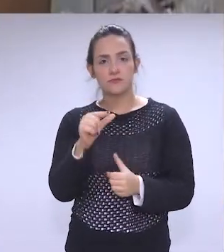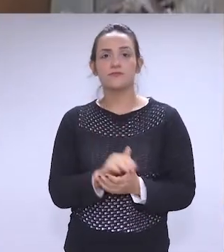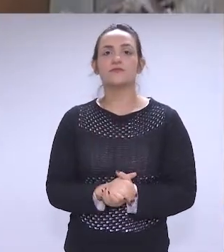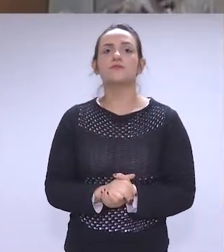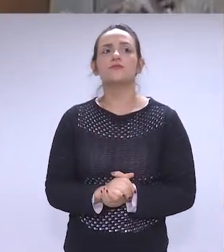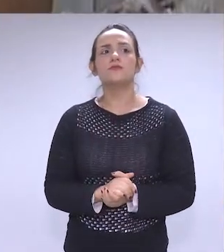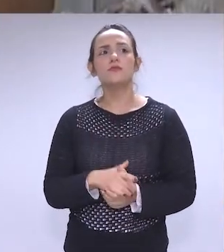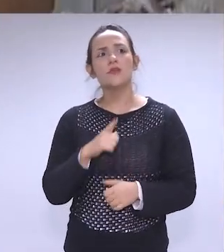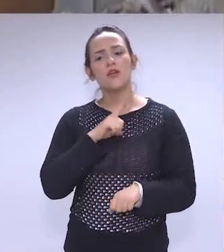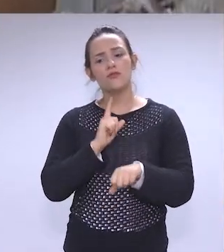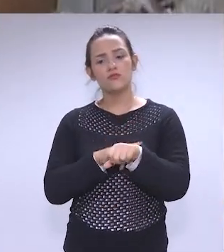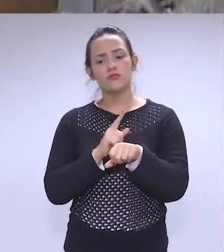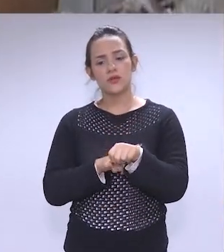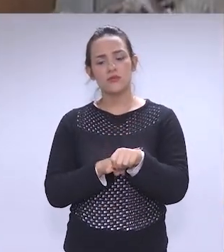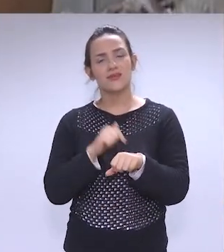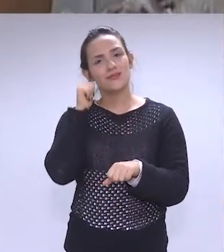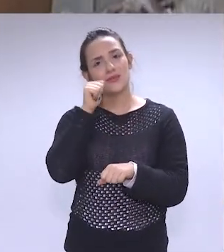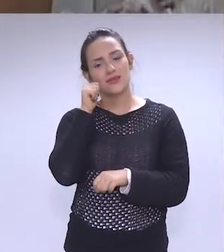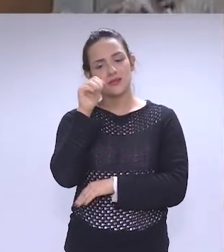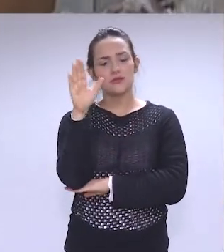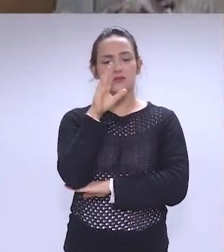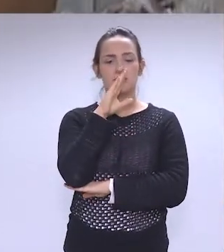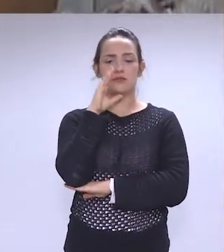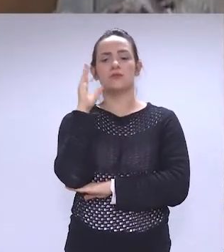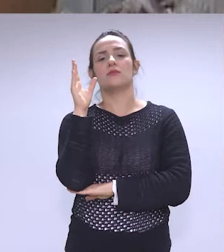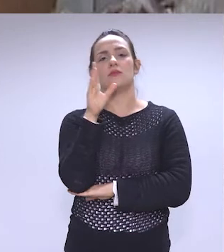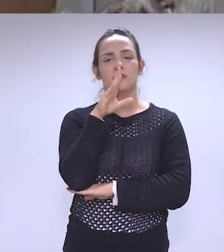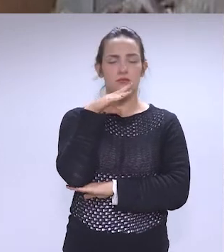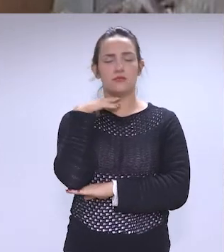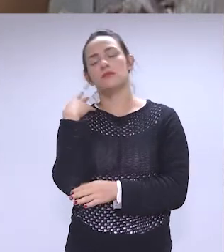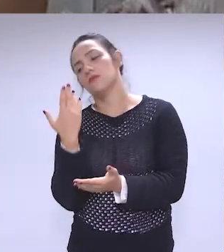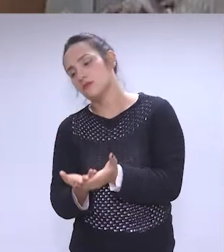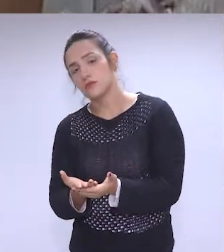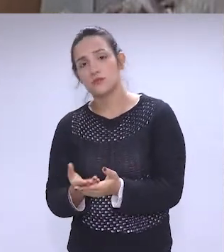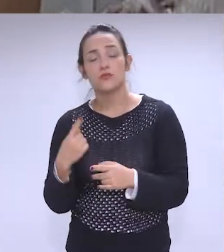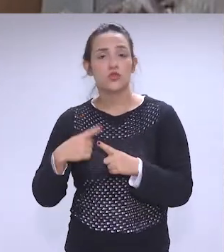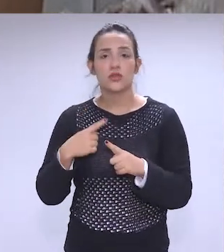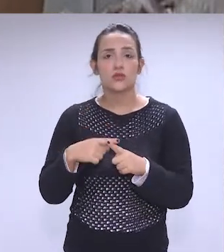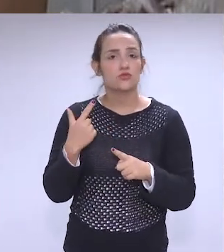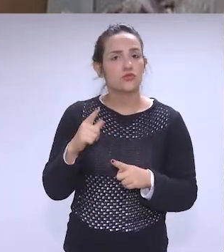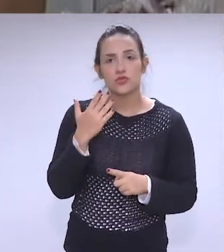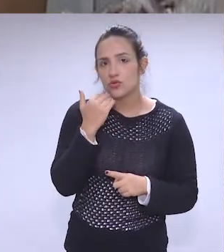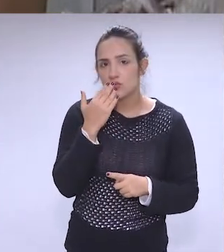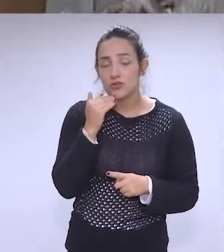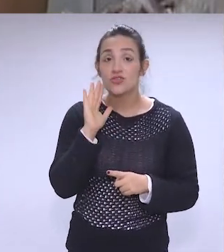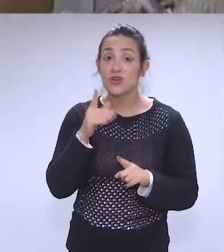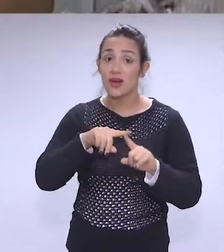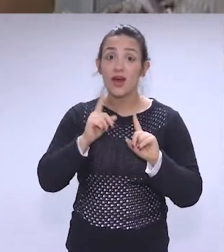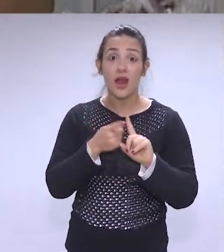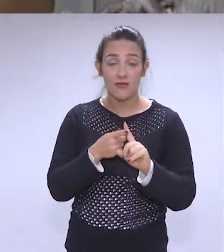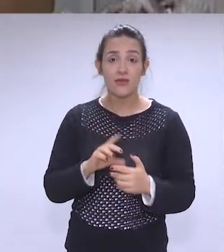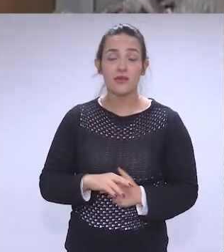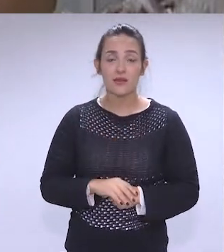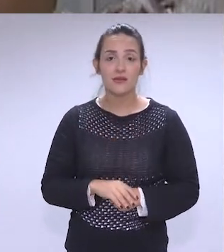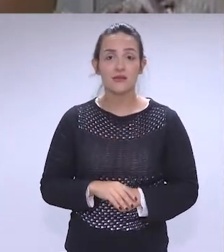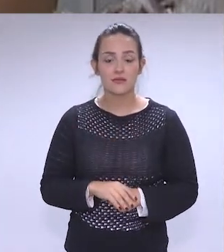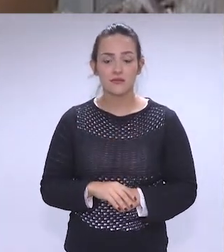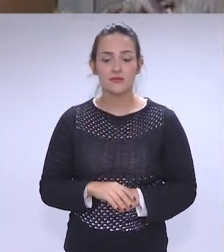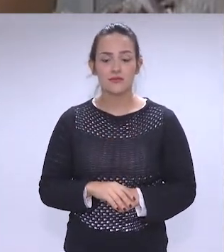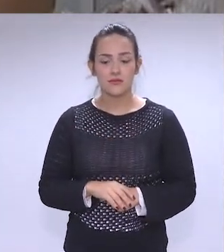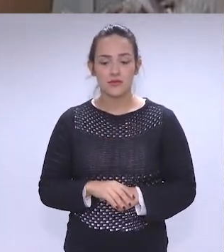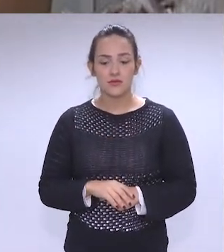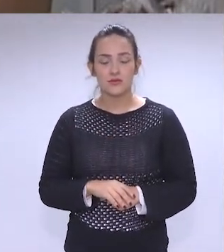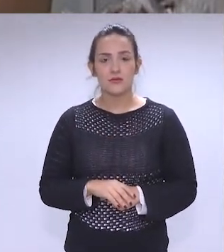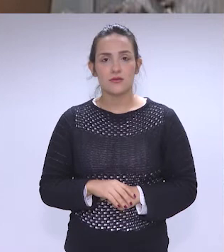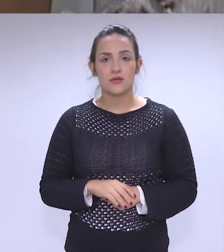em que uma das nossas alunas estava passando mal, ela desmaiava porque ela não estava se alimentando e ela já estava grávida. Ela